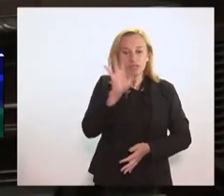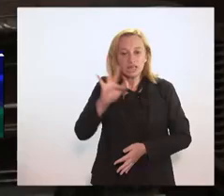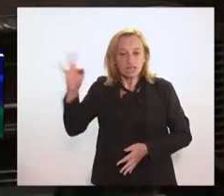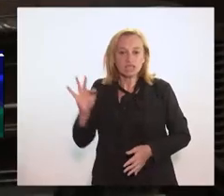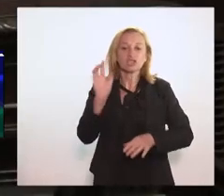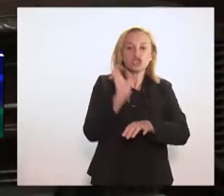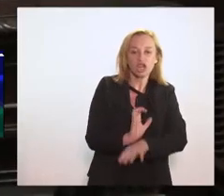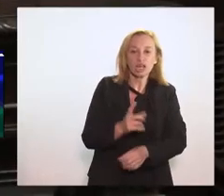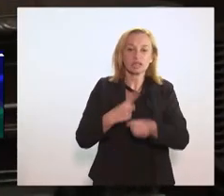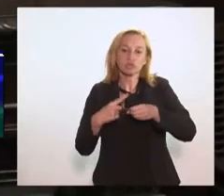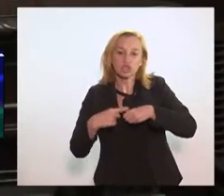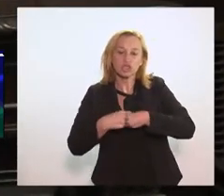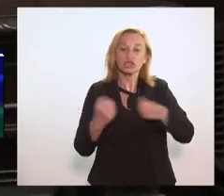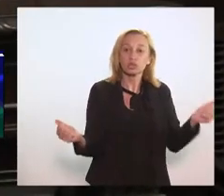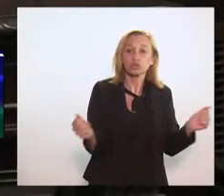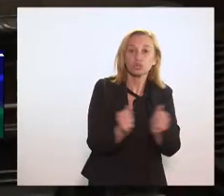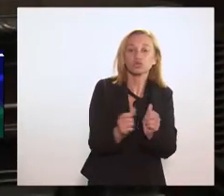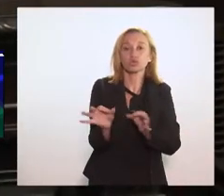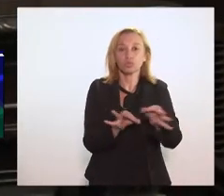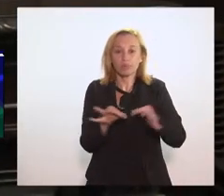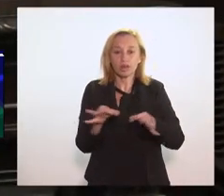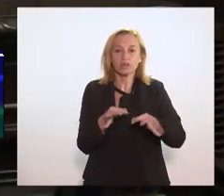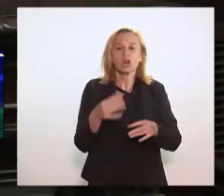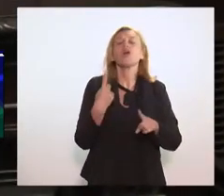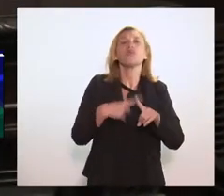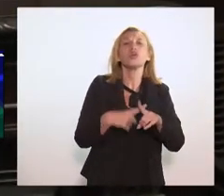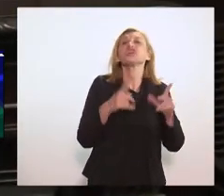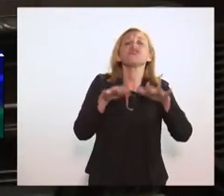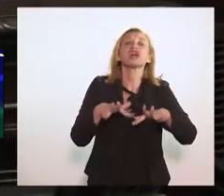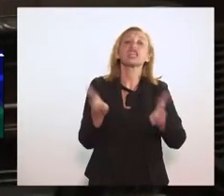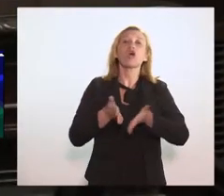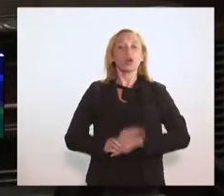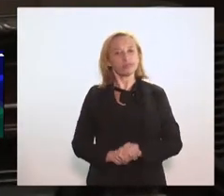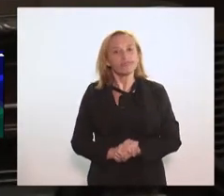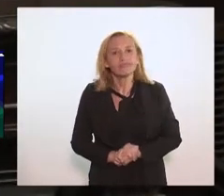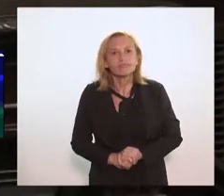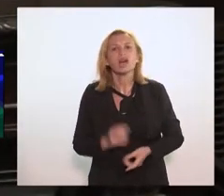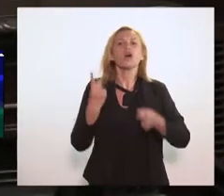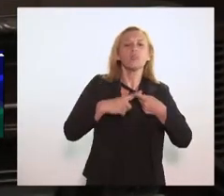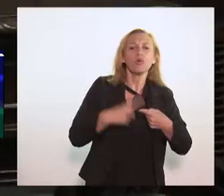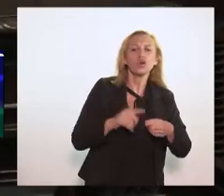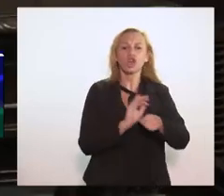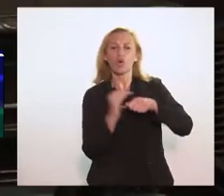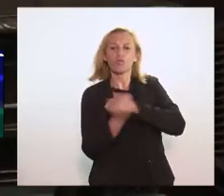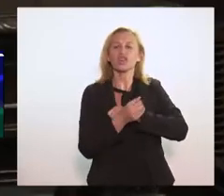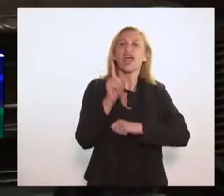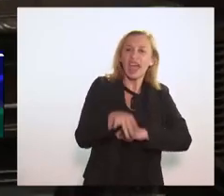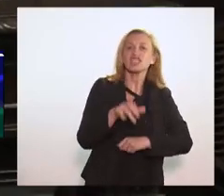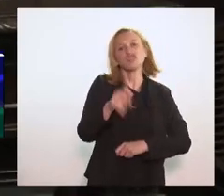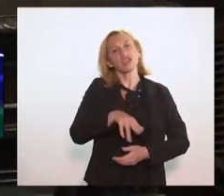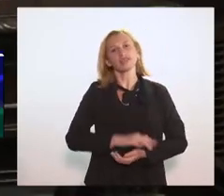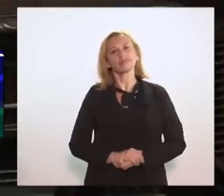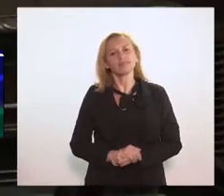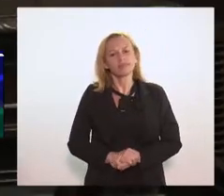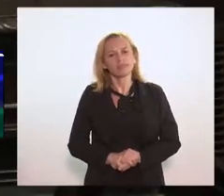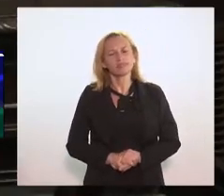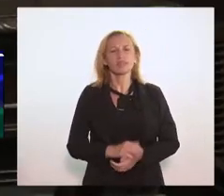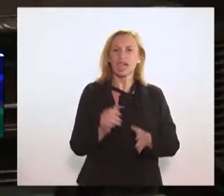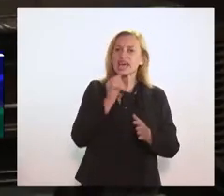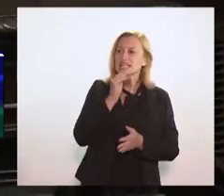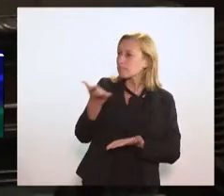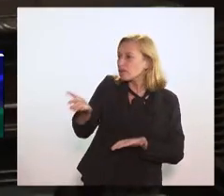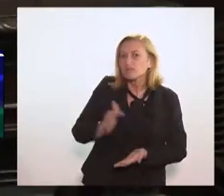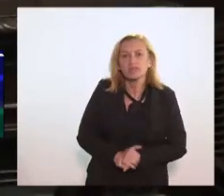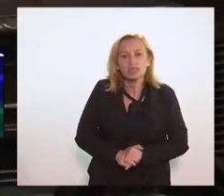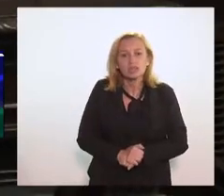estados e municípios aderem a esse plano. Por que seria diferente? Por que no caso da Covid seria diferente? Está aí um exemplo.